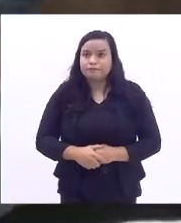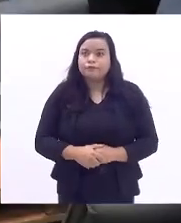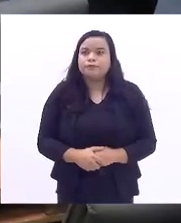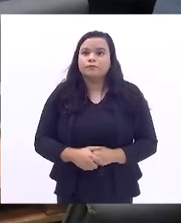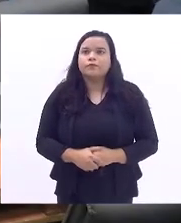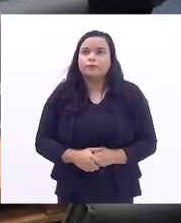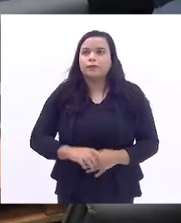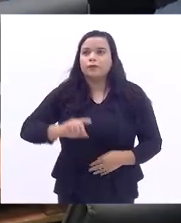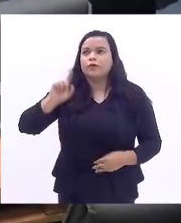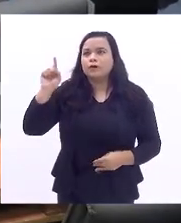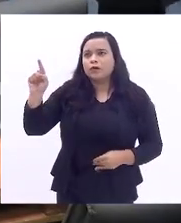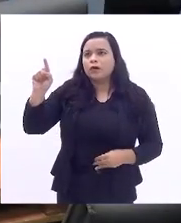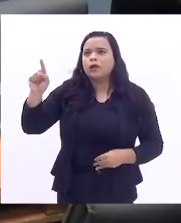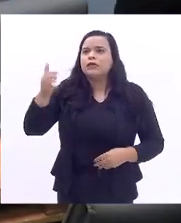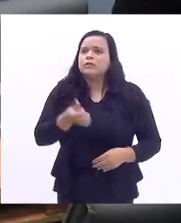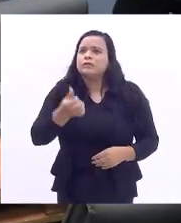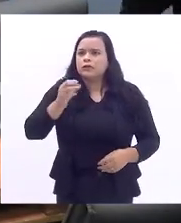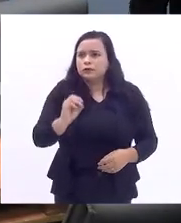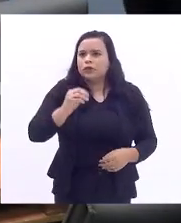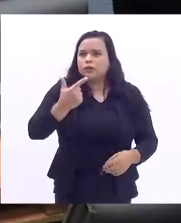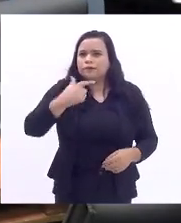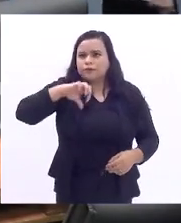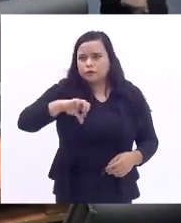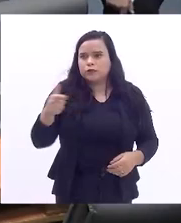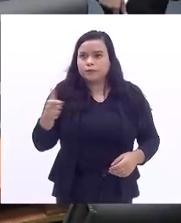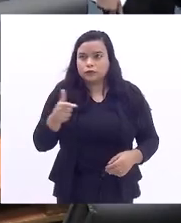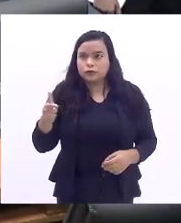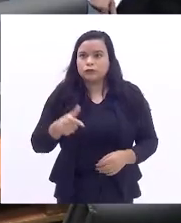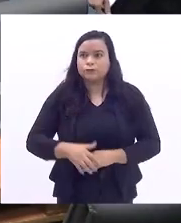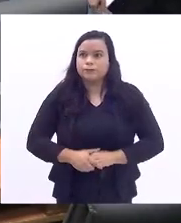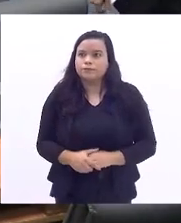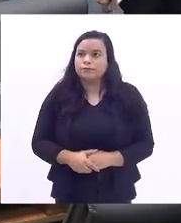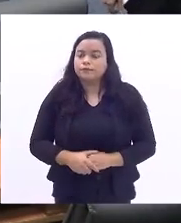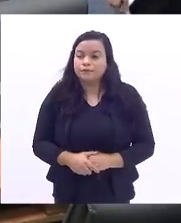janela 6029 de 22 in